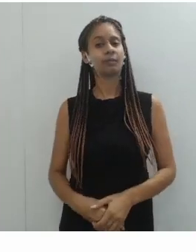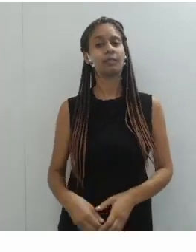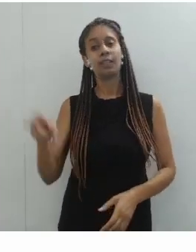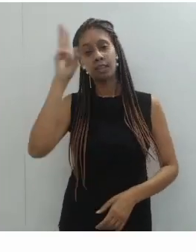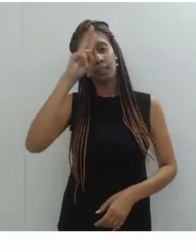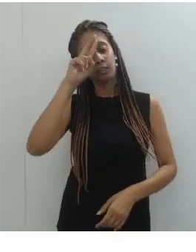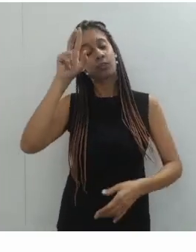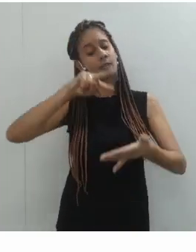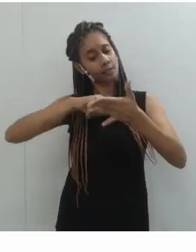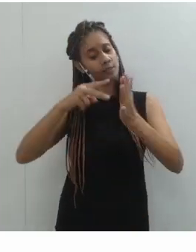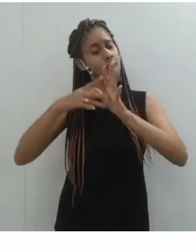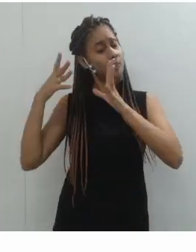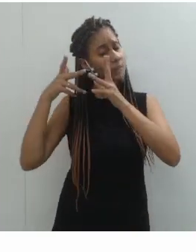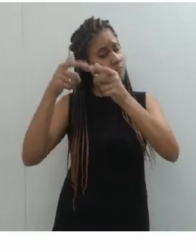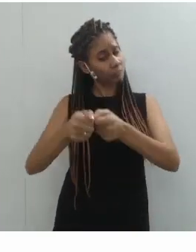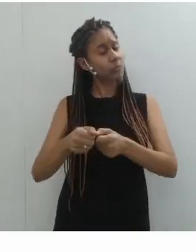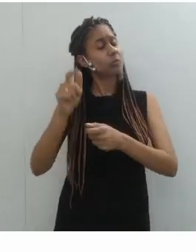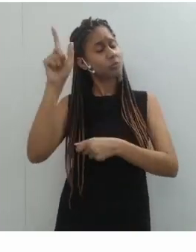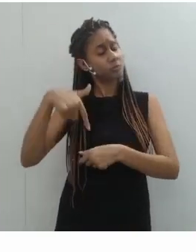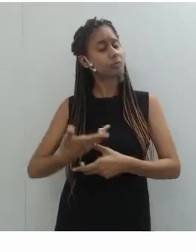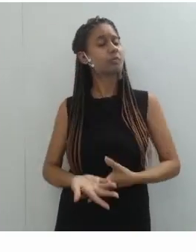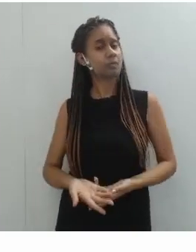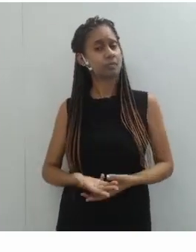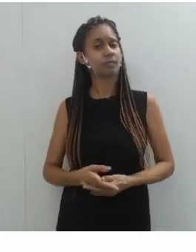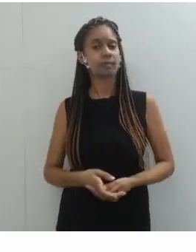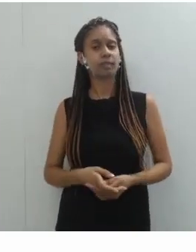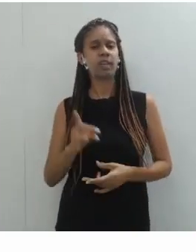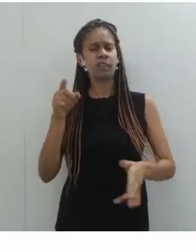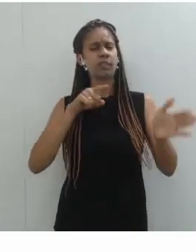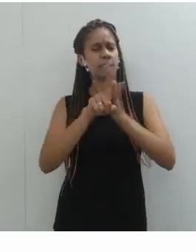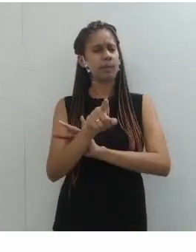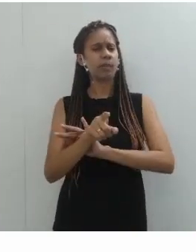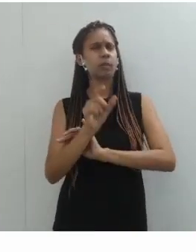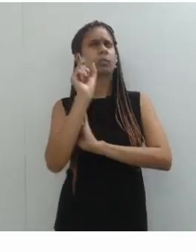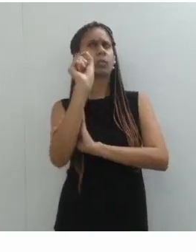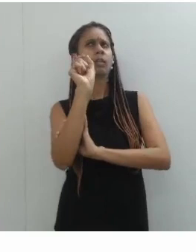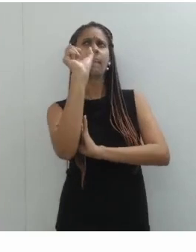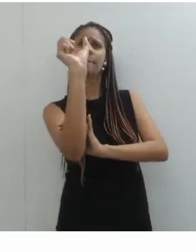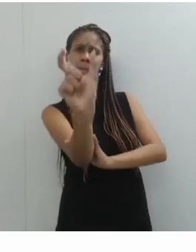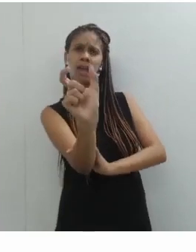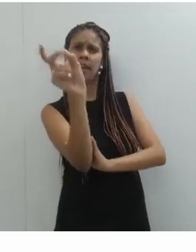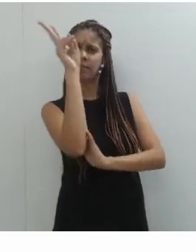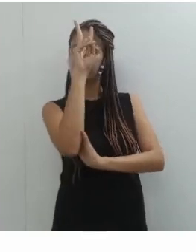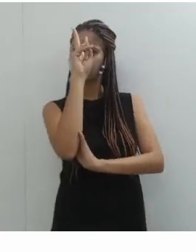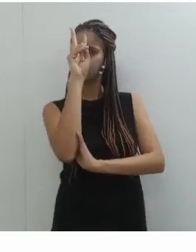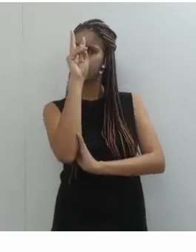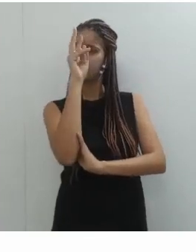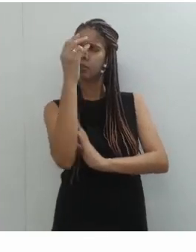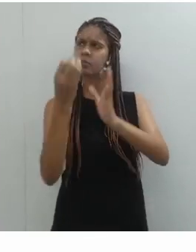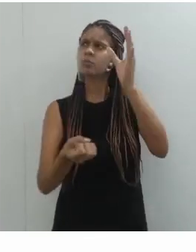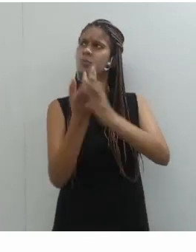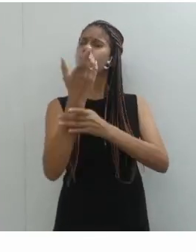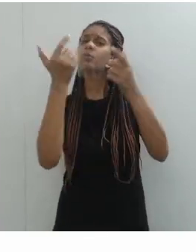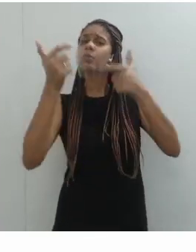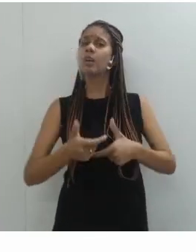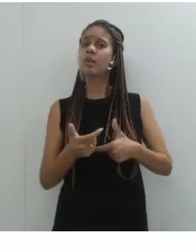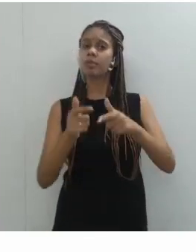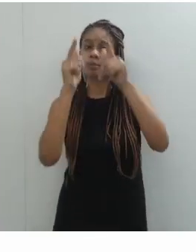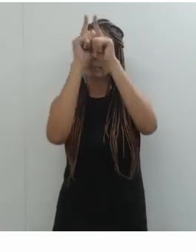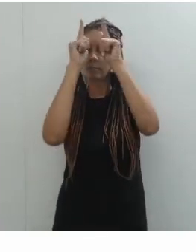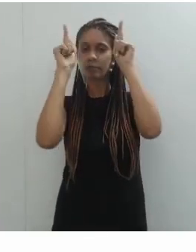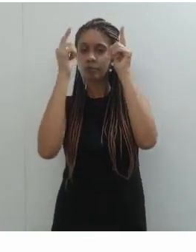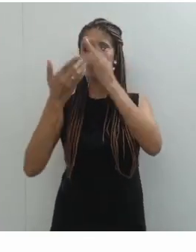tudo isso. E a palavra história? Você já se perguntou de onde veio? A palavra história tem origem no grego